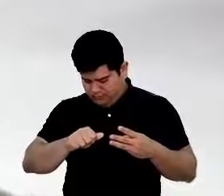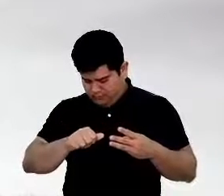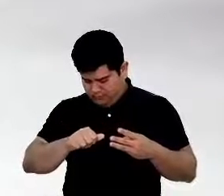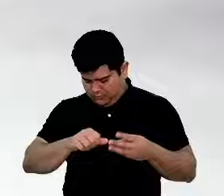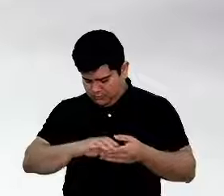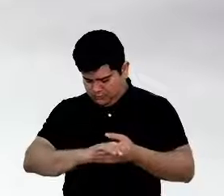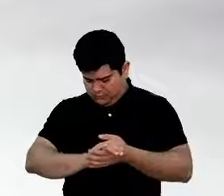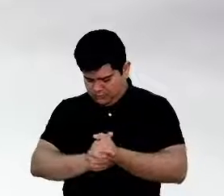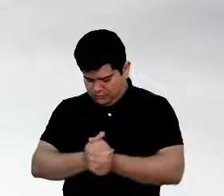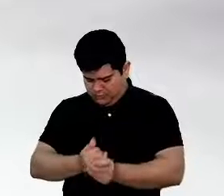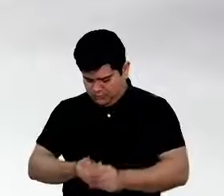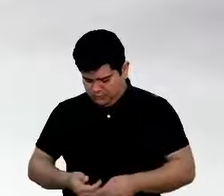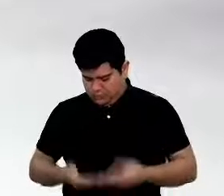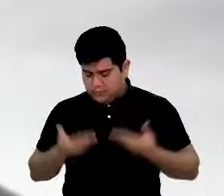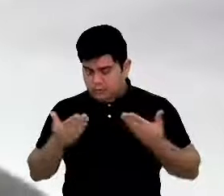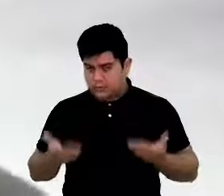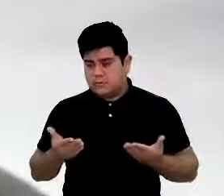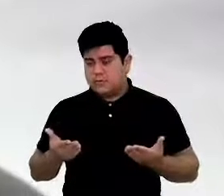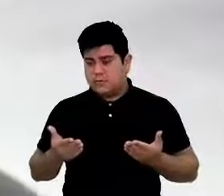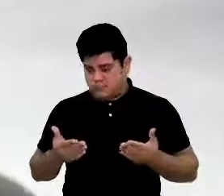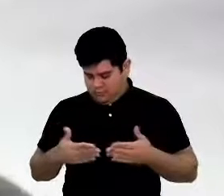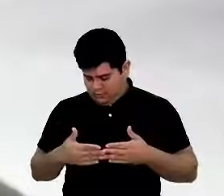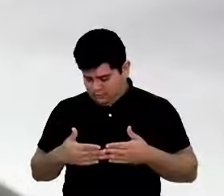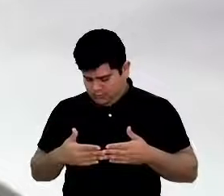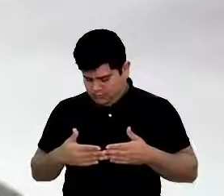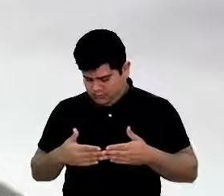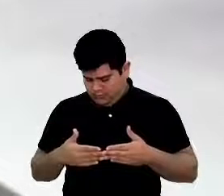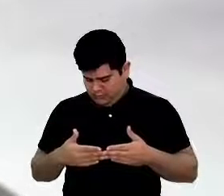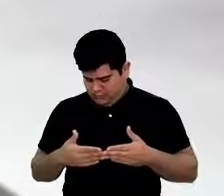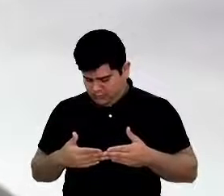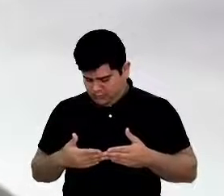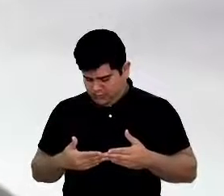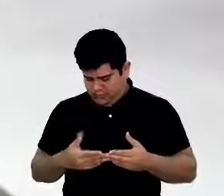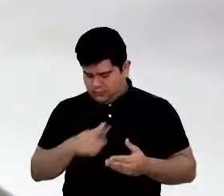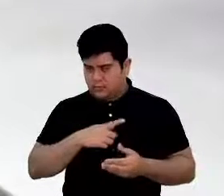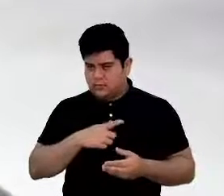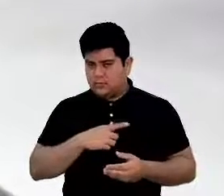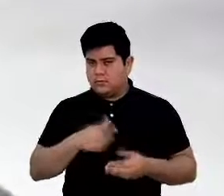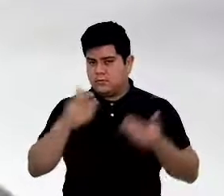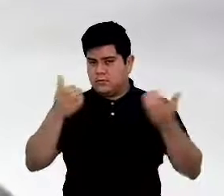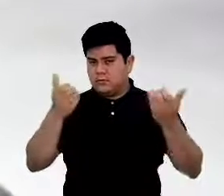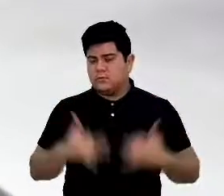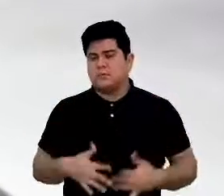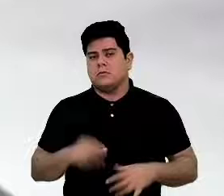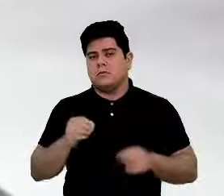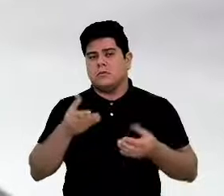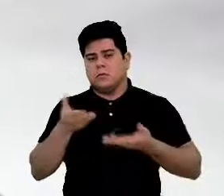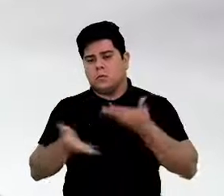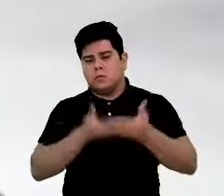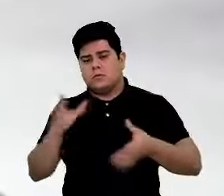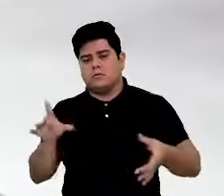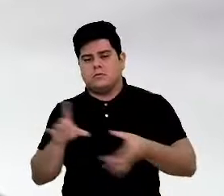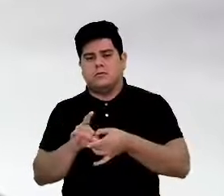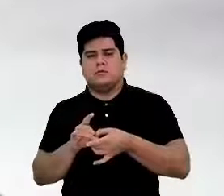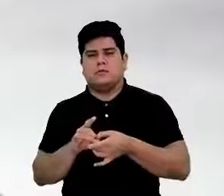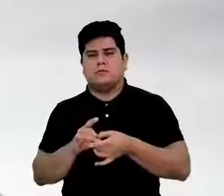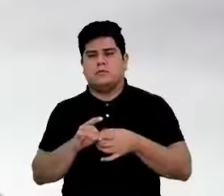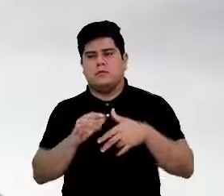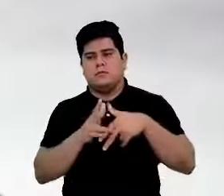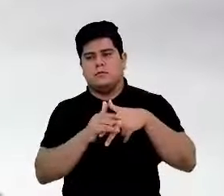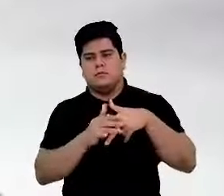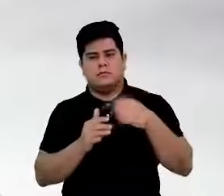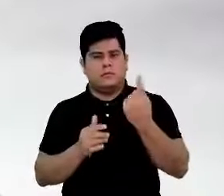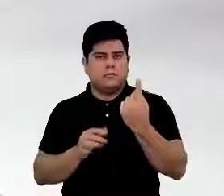na cardio-oncologia, eu acho que é uma situação que permite um aprendizado muito grande para isso que você falou, desse cuidado integrado, né? O paciente é um só.